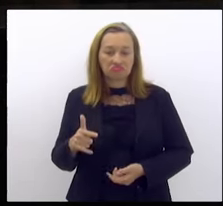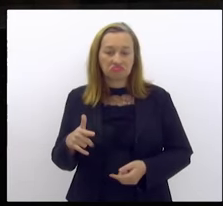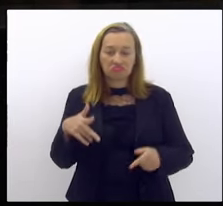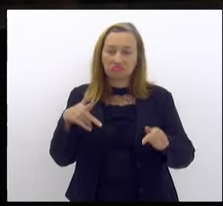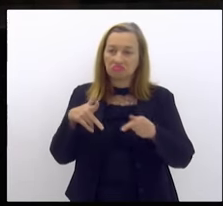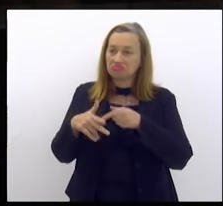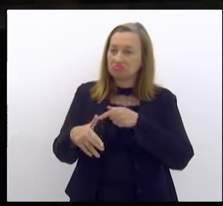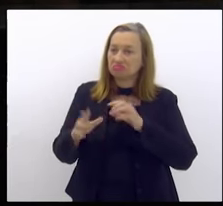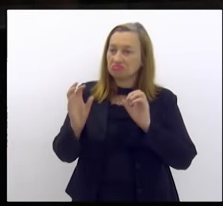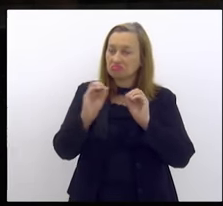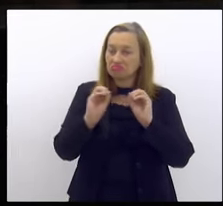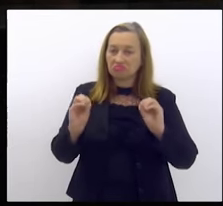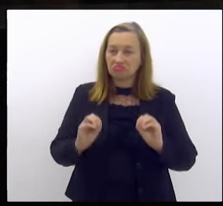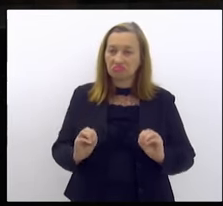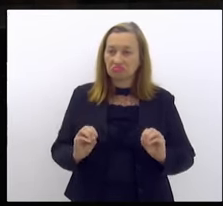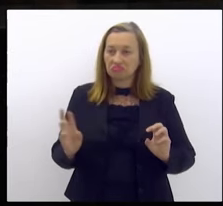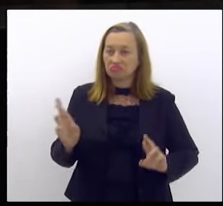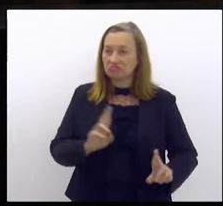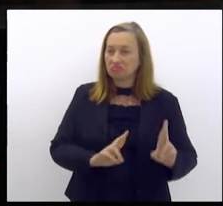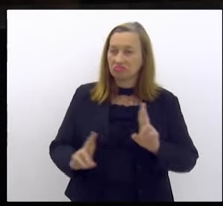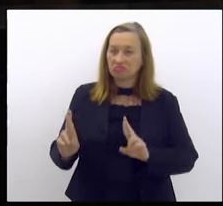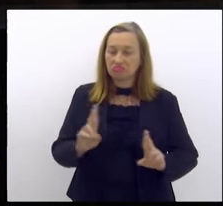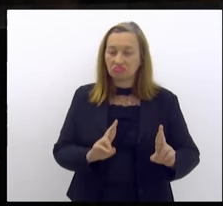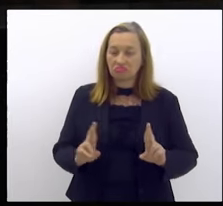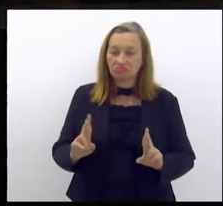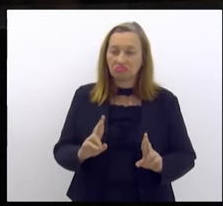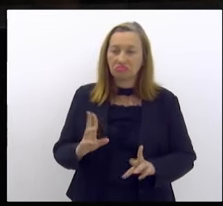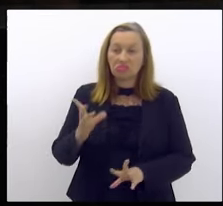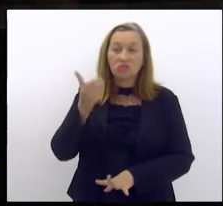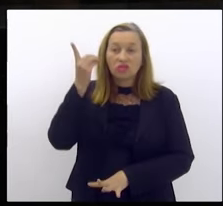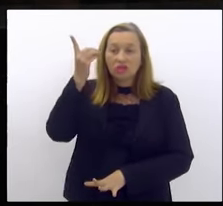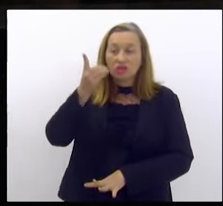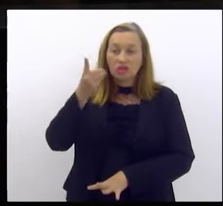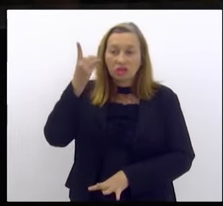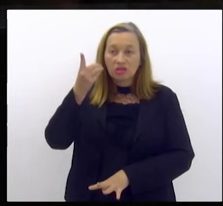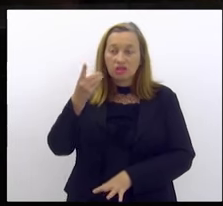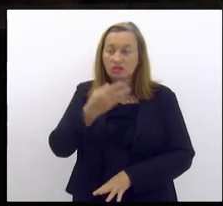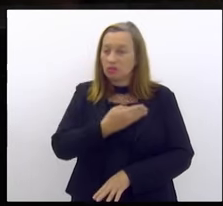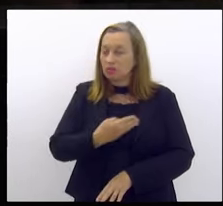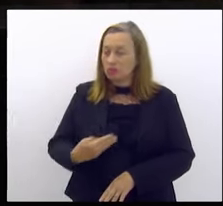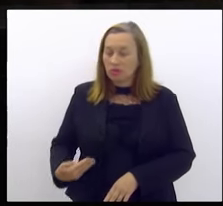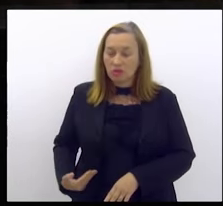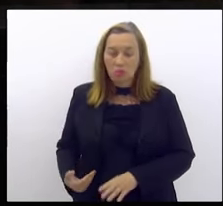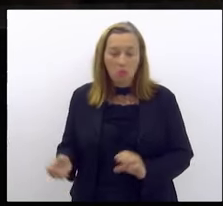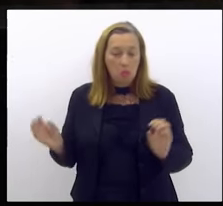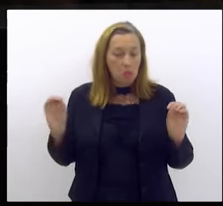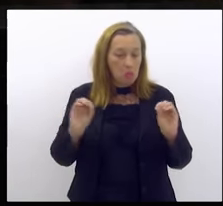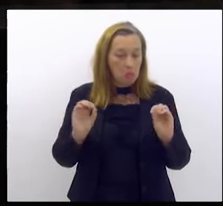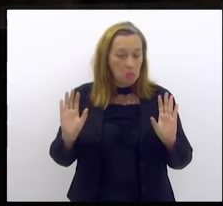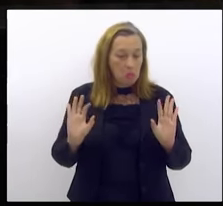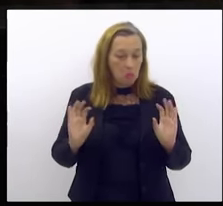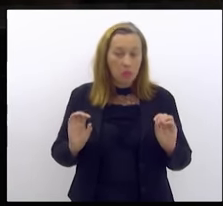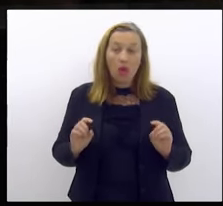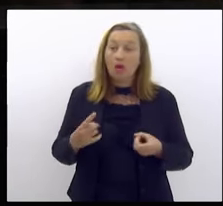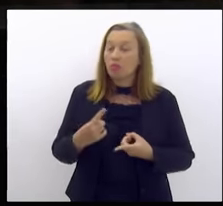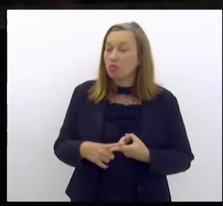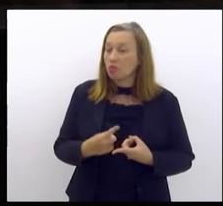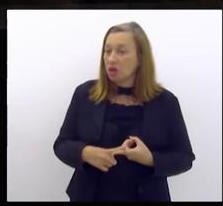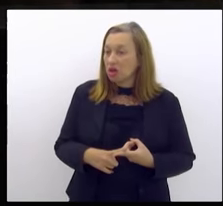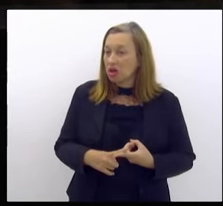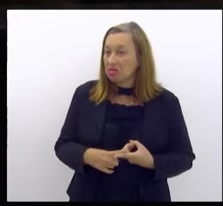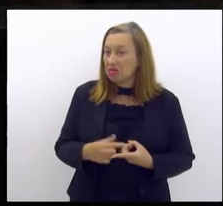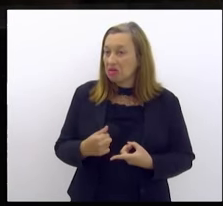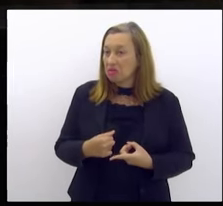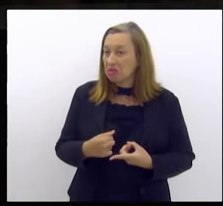interferência das relações dos deputados com o governador, até porque não tenho